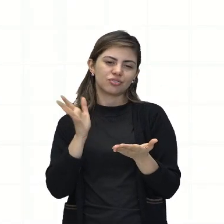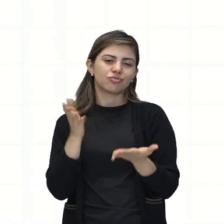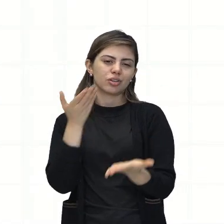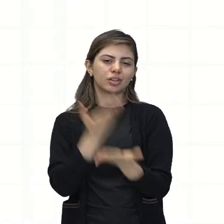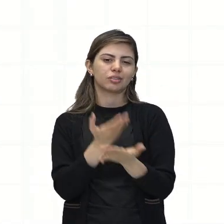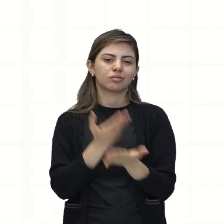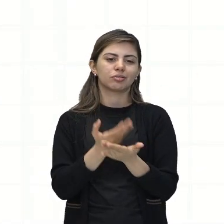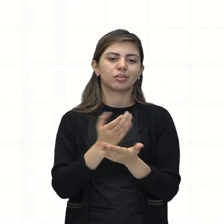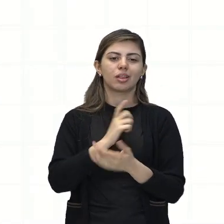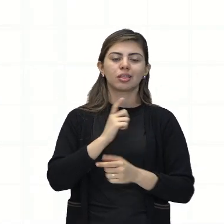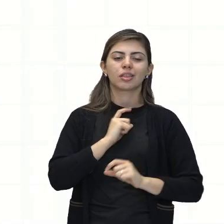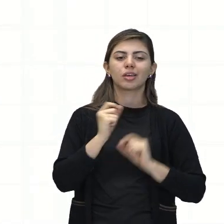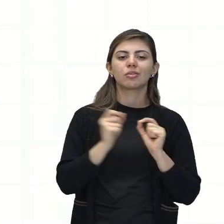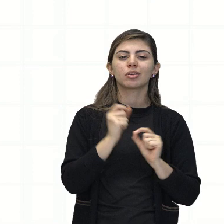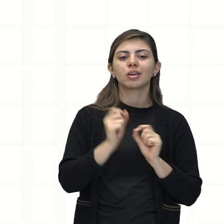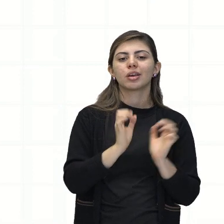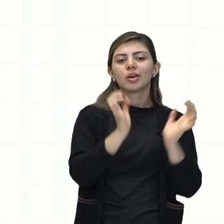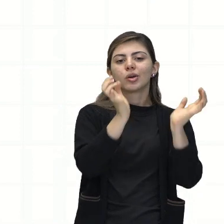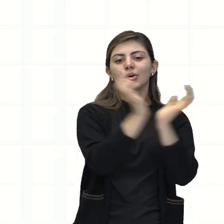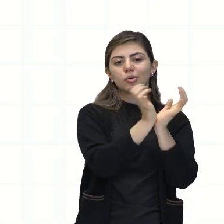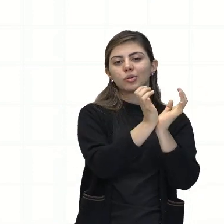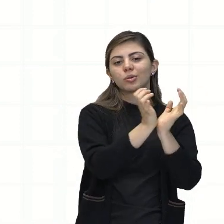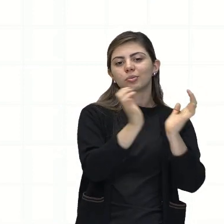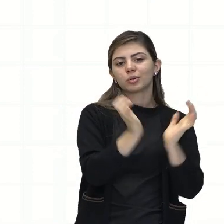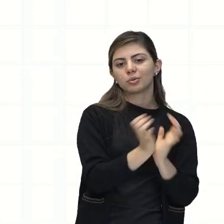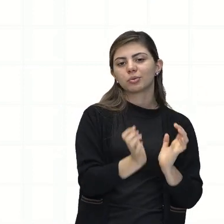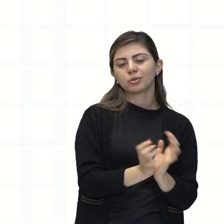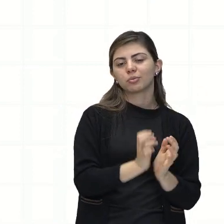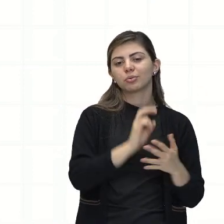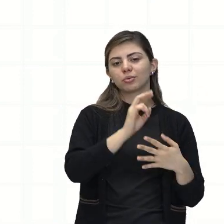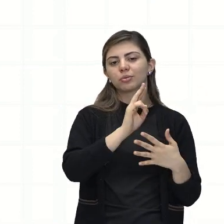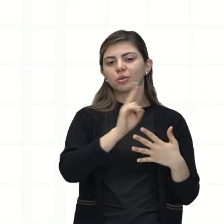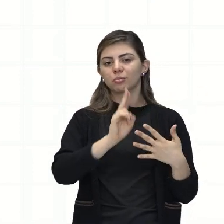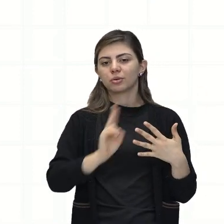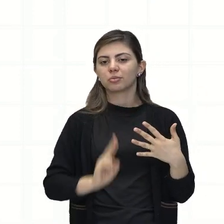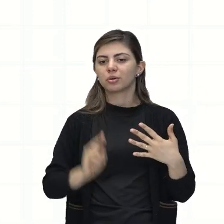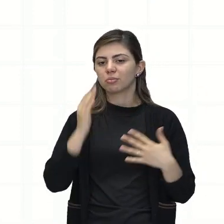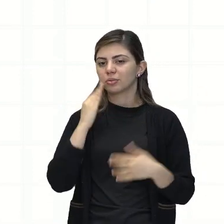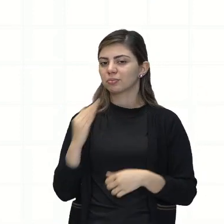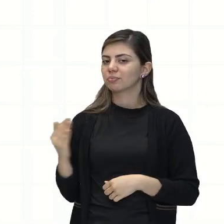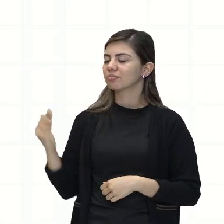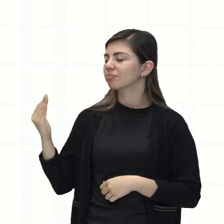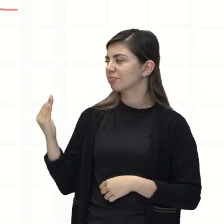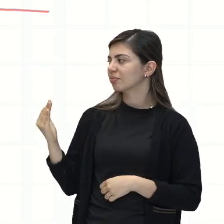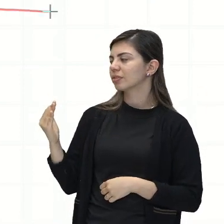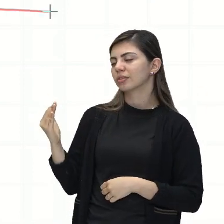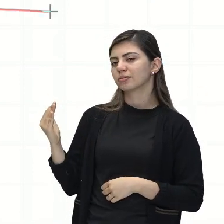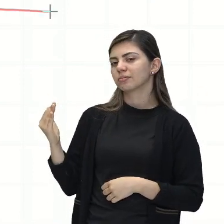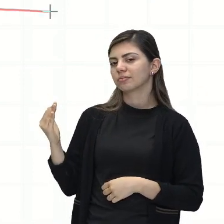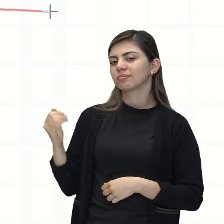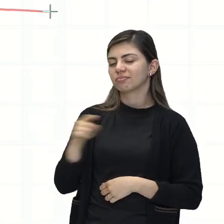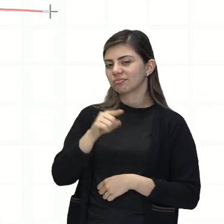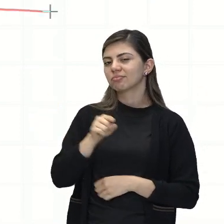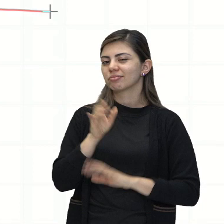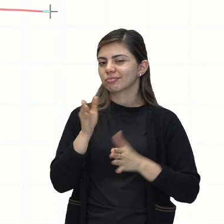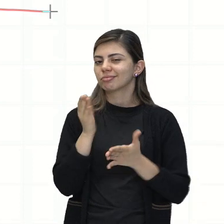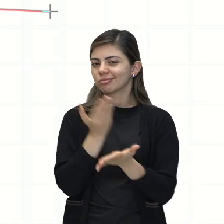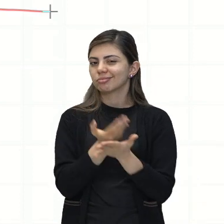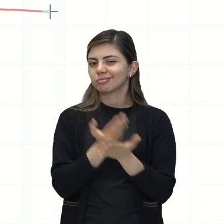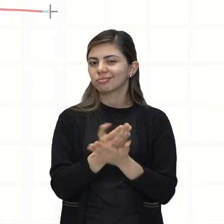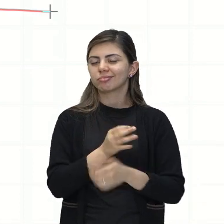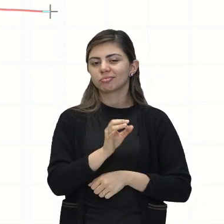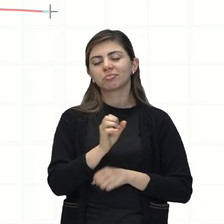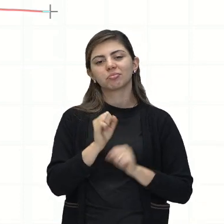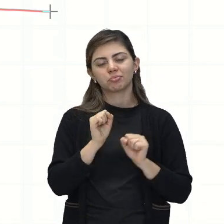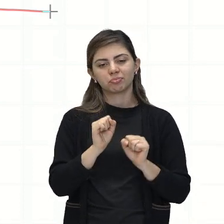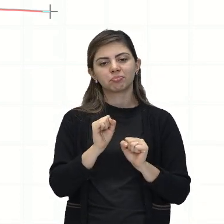né? Reino Monera, Protista, Fungi, Reino Animalia e Reino Planta.